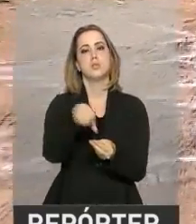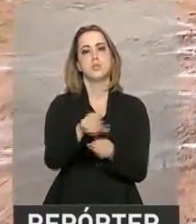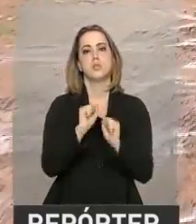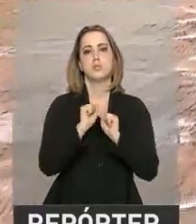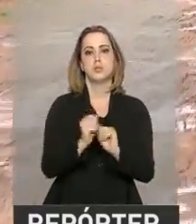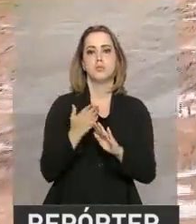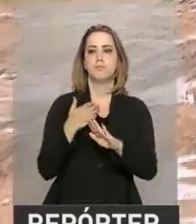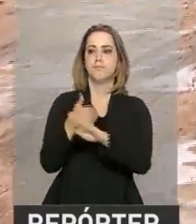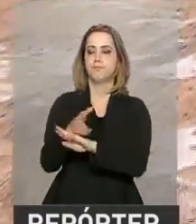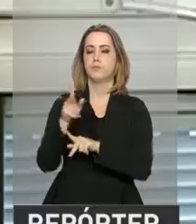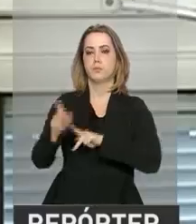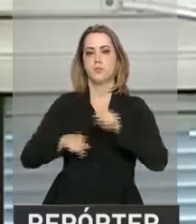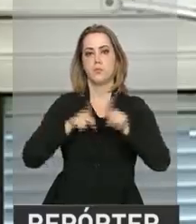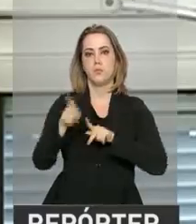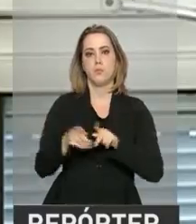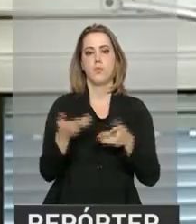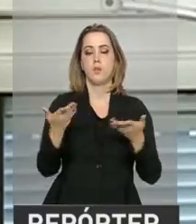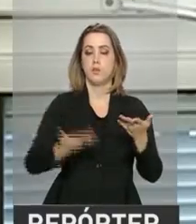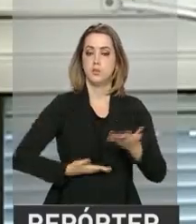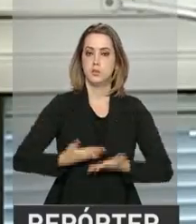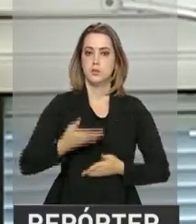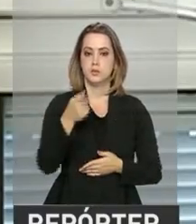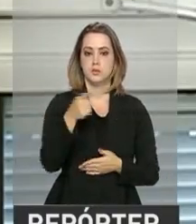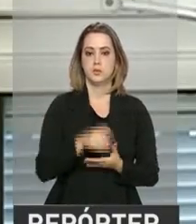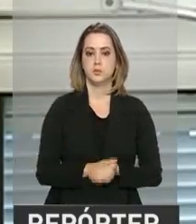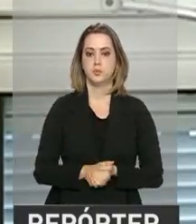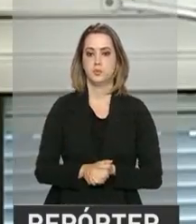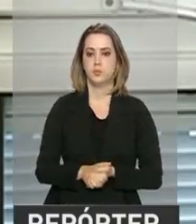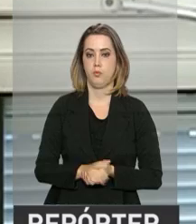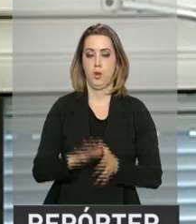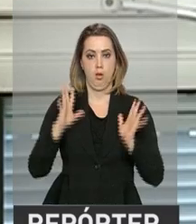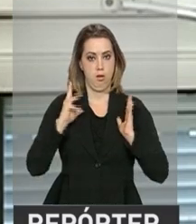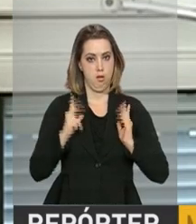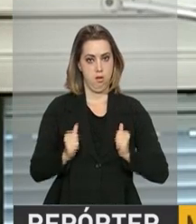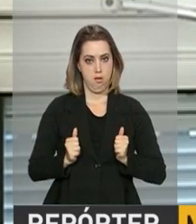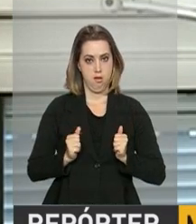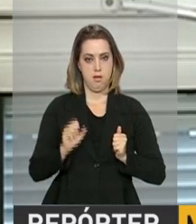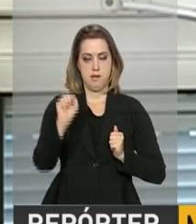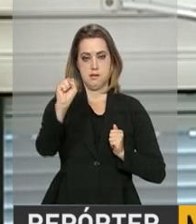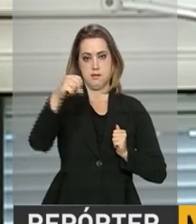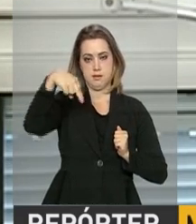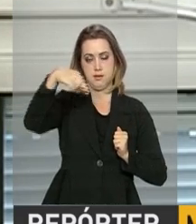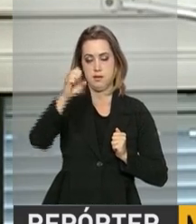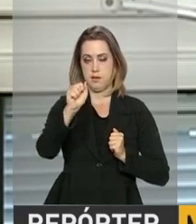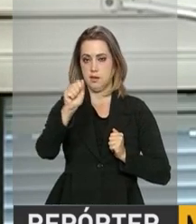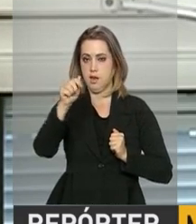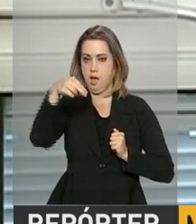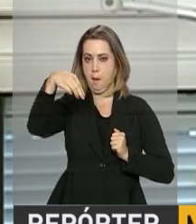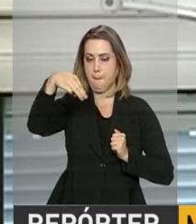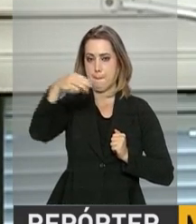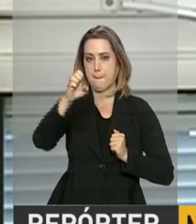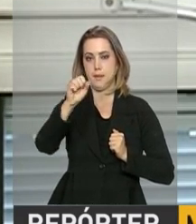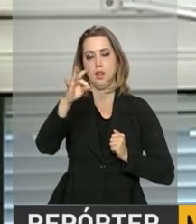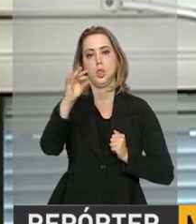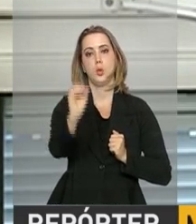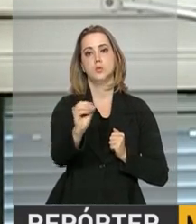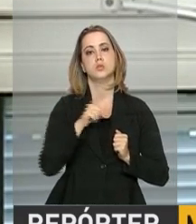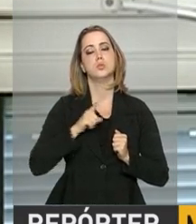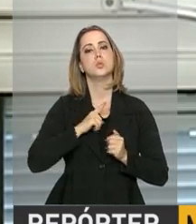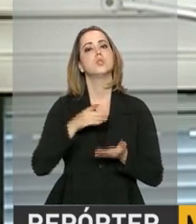a esses serviços é o saneamento é uma atividade que tem todos os benefícios sociais e além de tudo ela tem rentabilidade